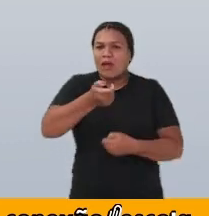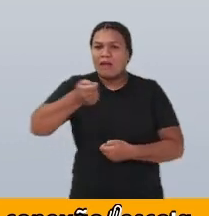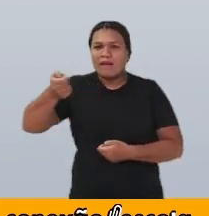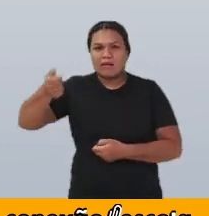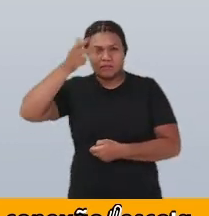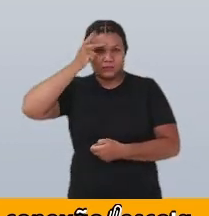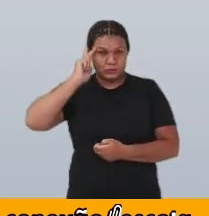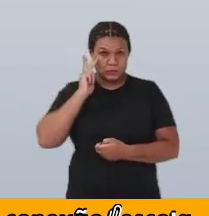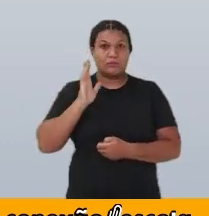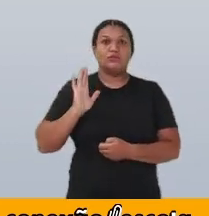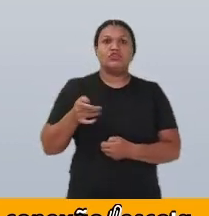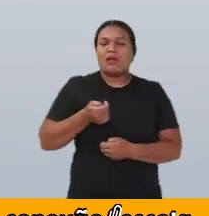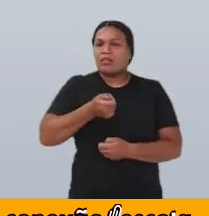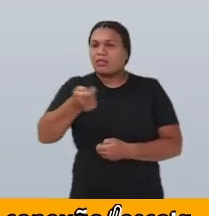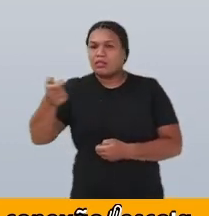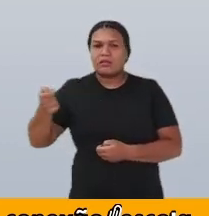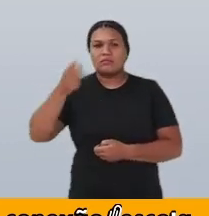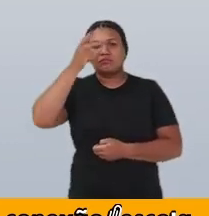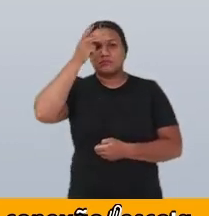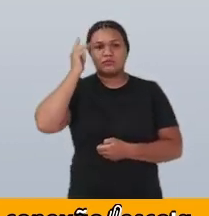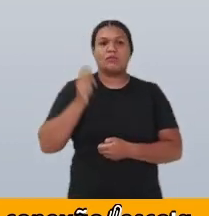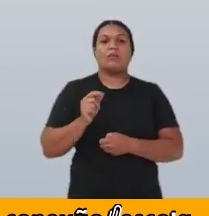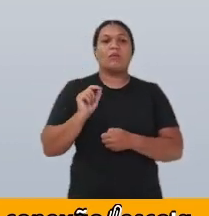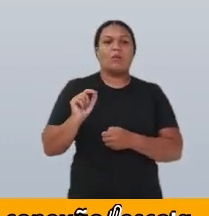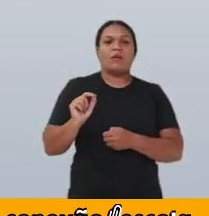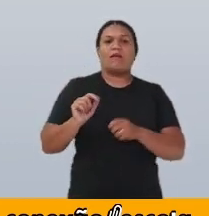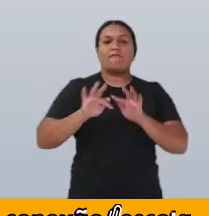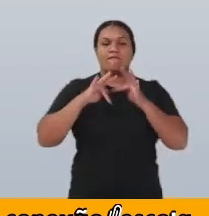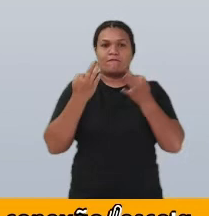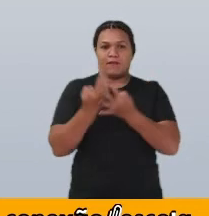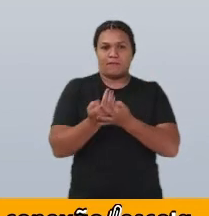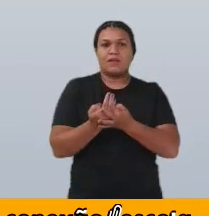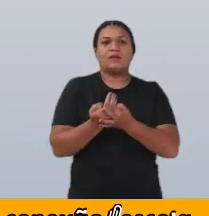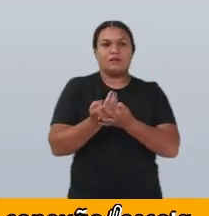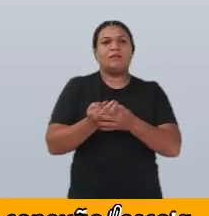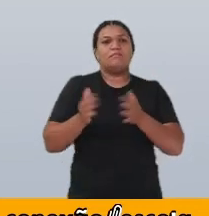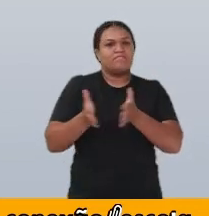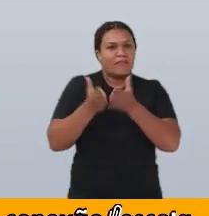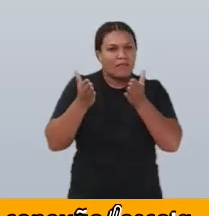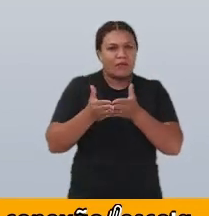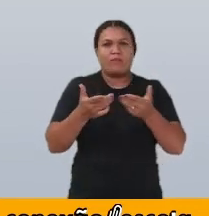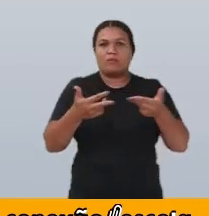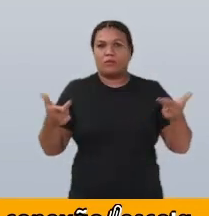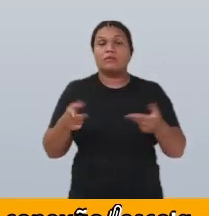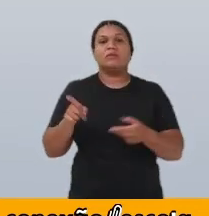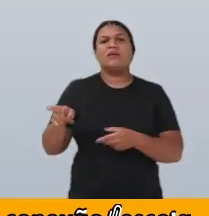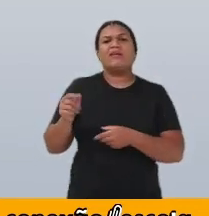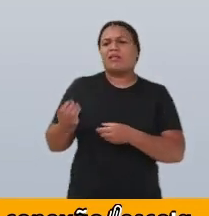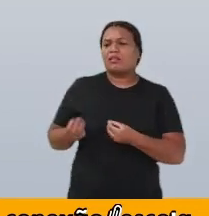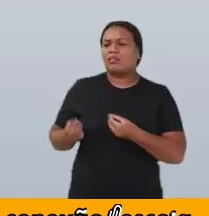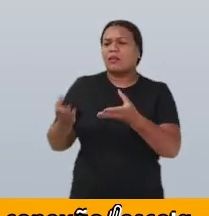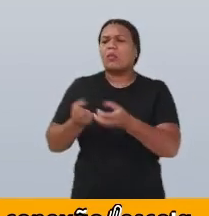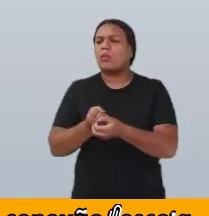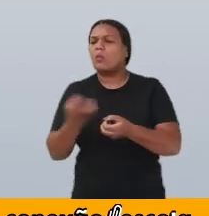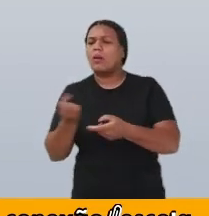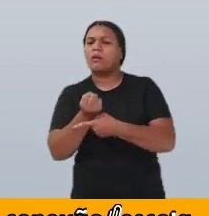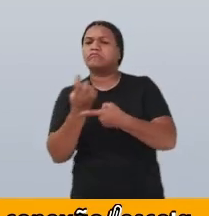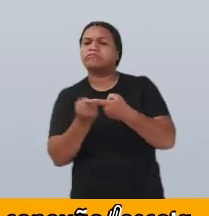dessa quantidade para uma família carente. Que fração representa a parte doada para essa